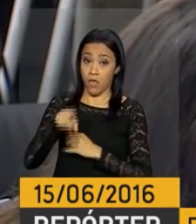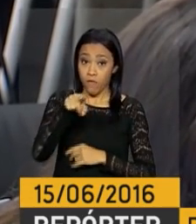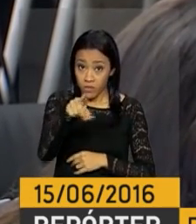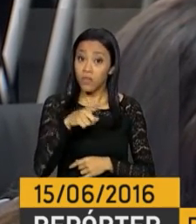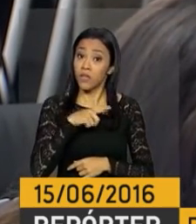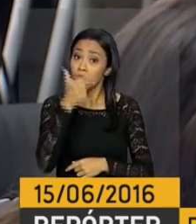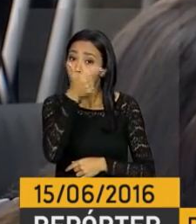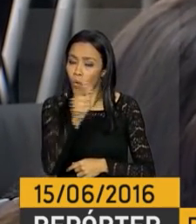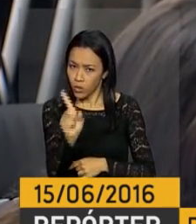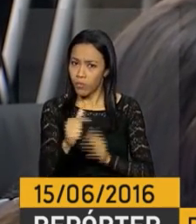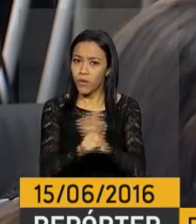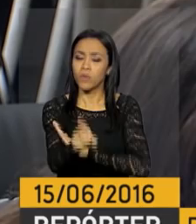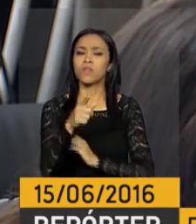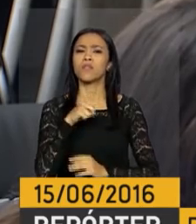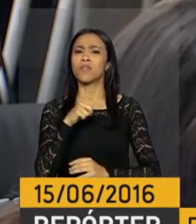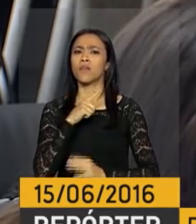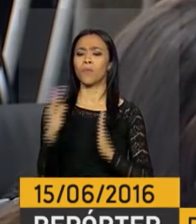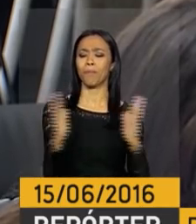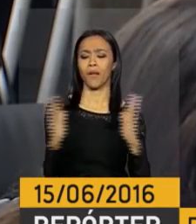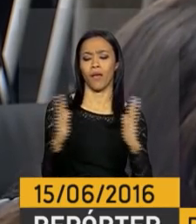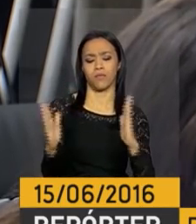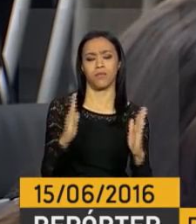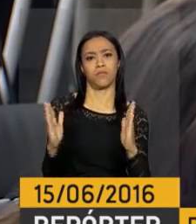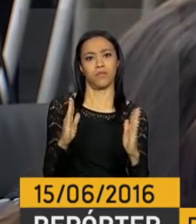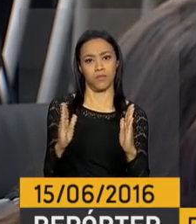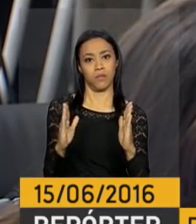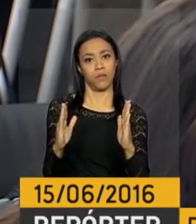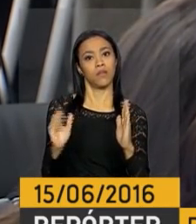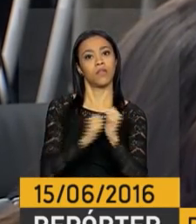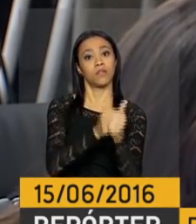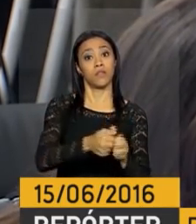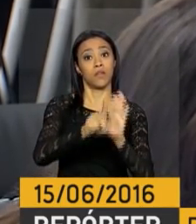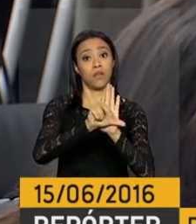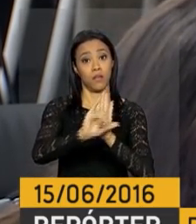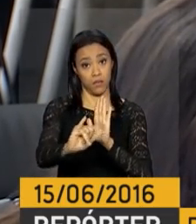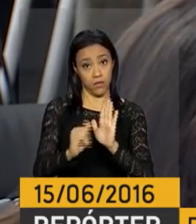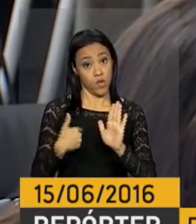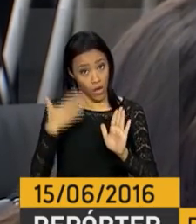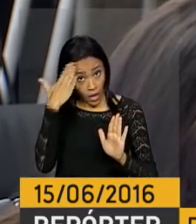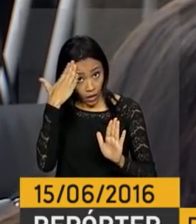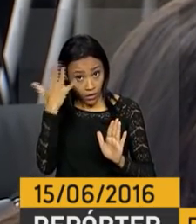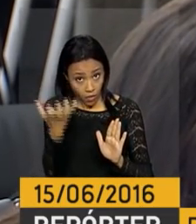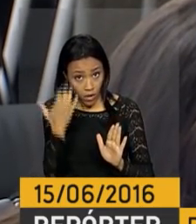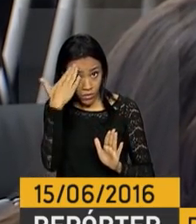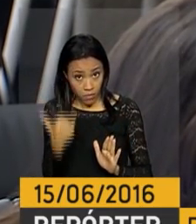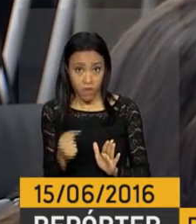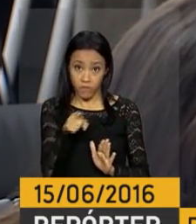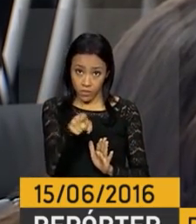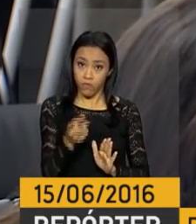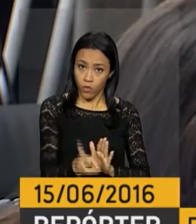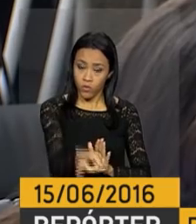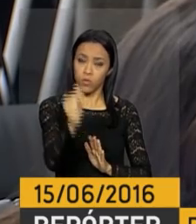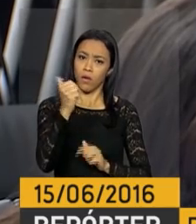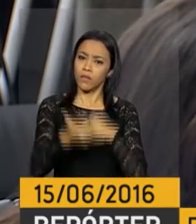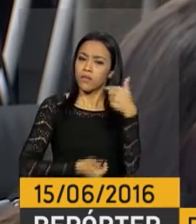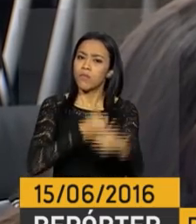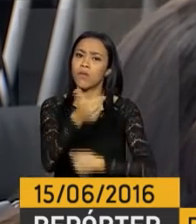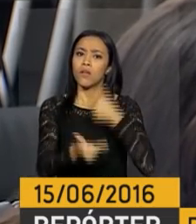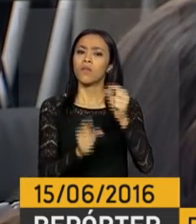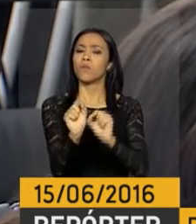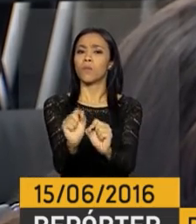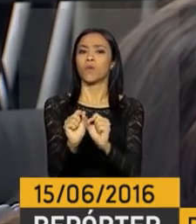para definir o a metaável primário, se é que ainda, isso que eu gostaria de saber, o senhor ainda vai trabalhar com o